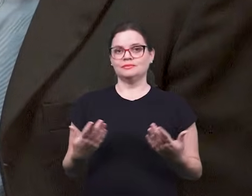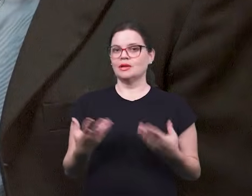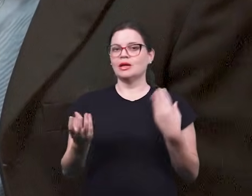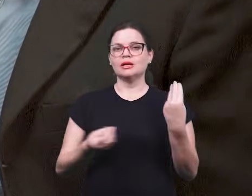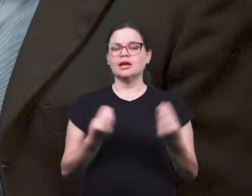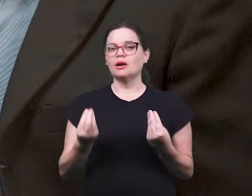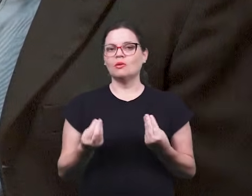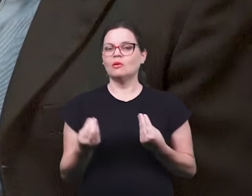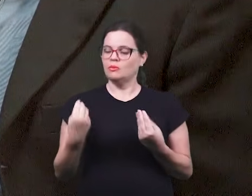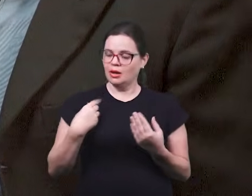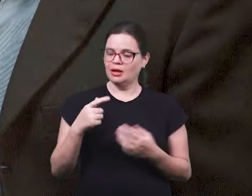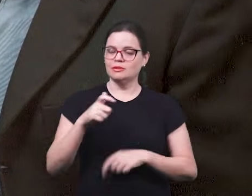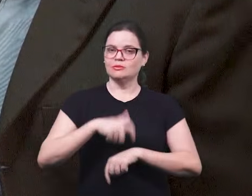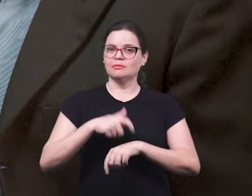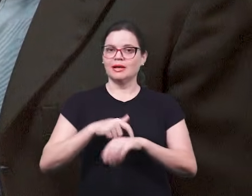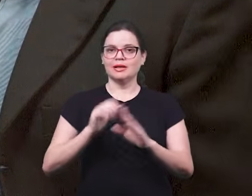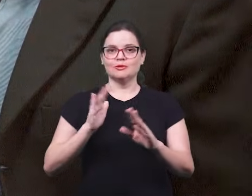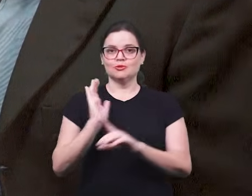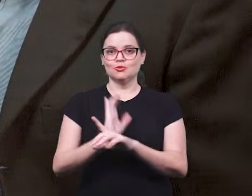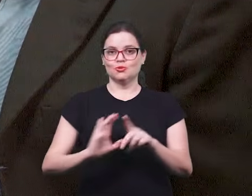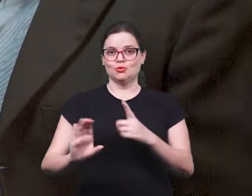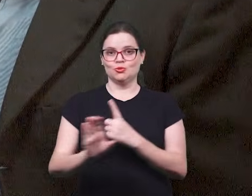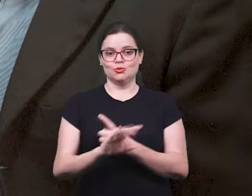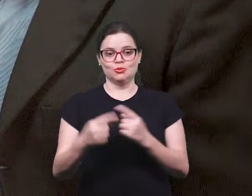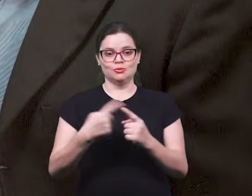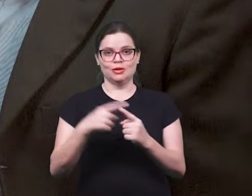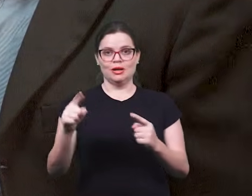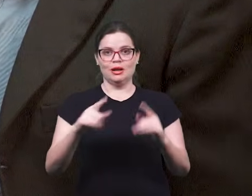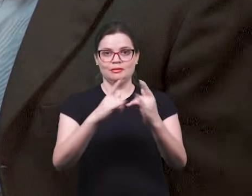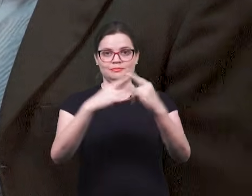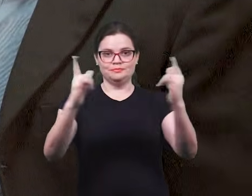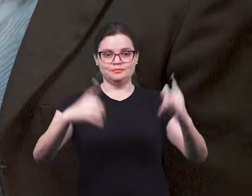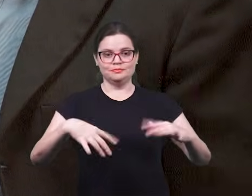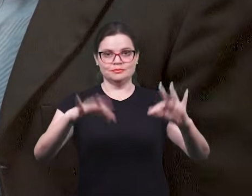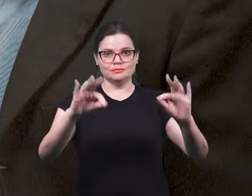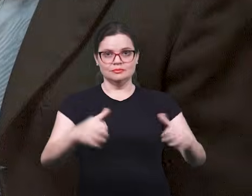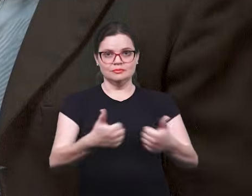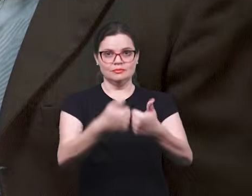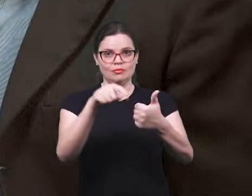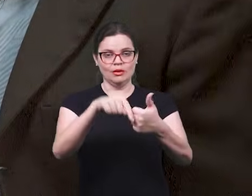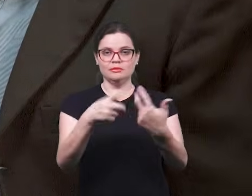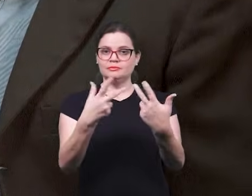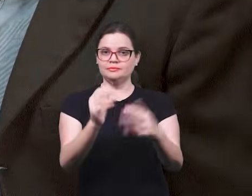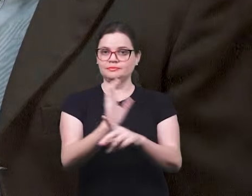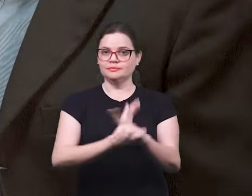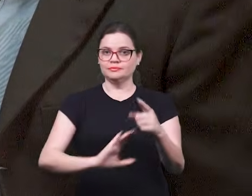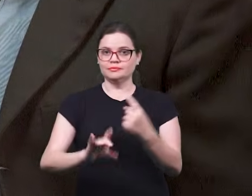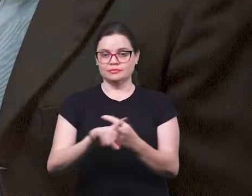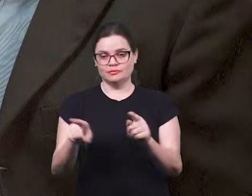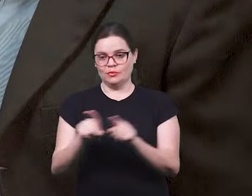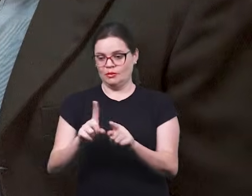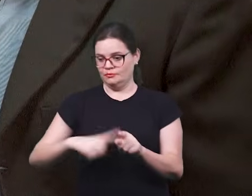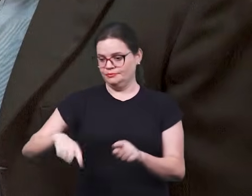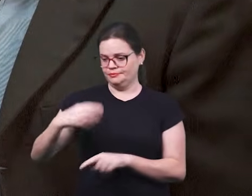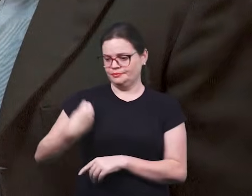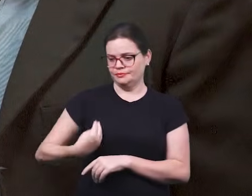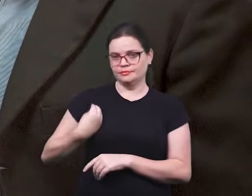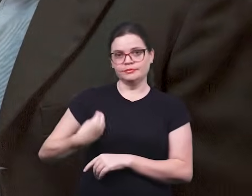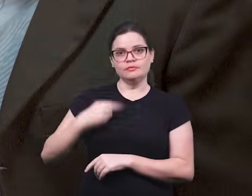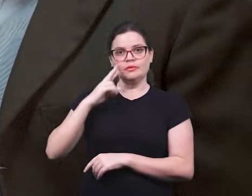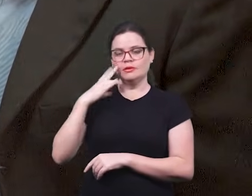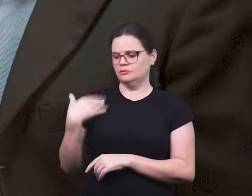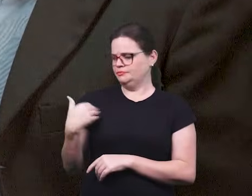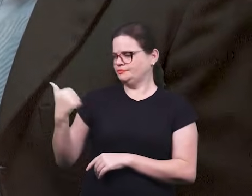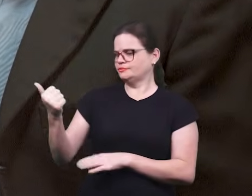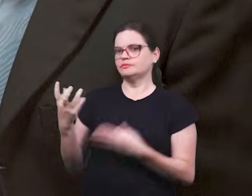culto. E a nossa vida hoje, o nosso chamado é para que a nossa vida seja o culto racional. Né? O chamado de Deus é